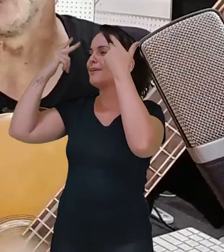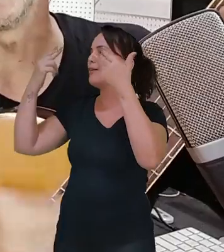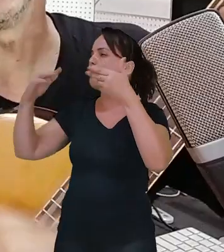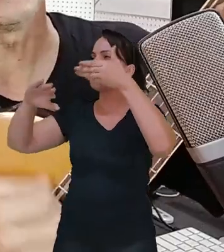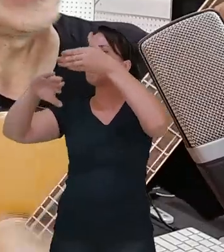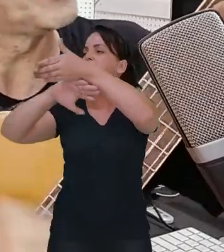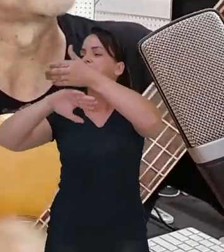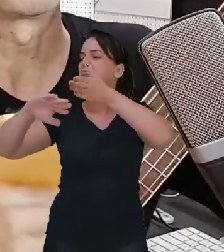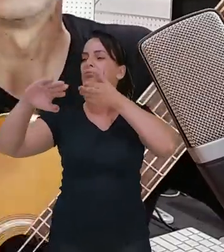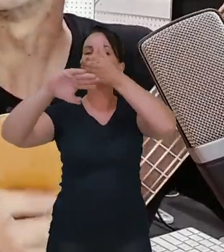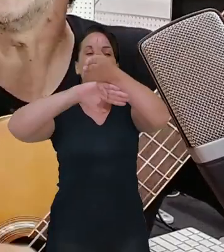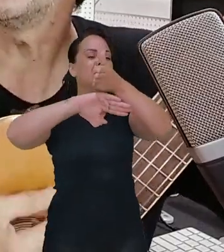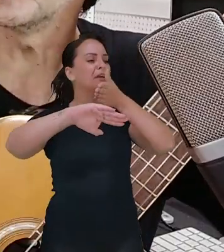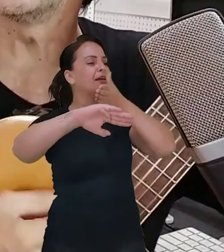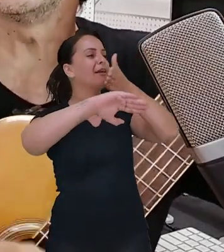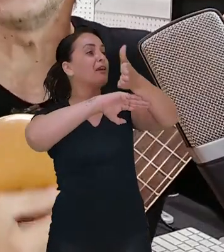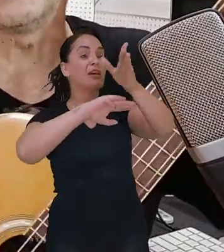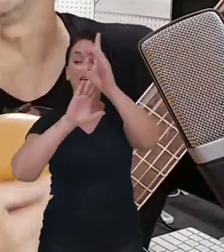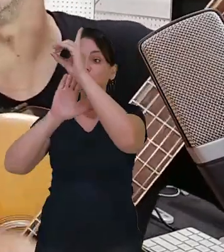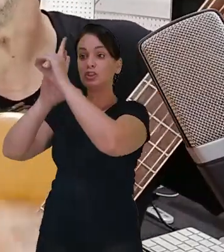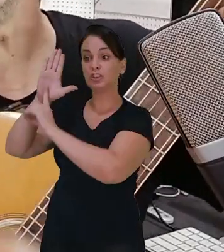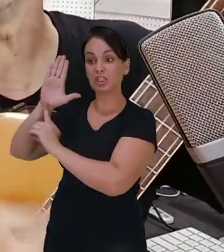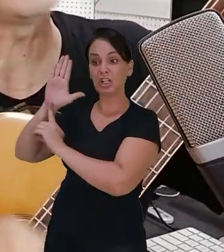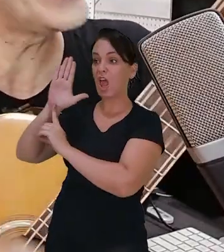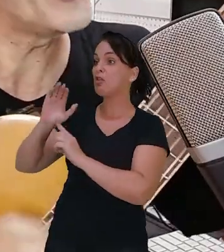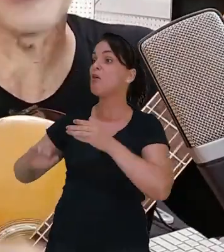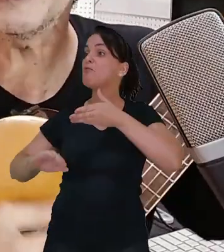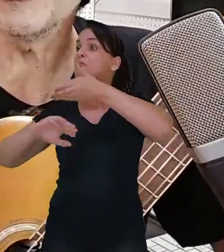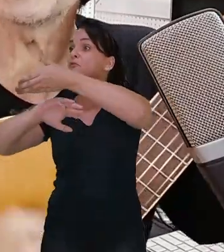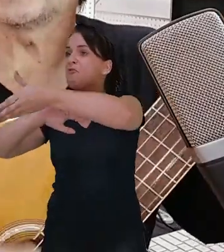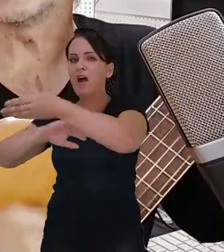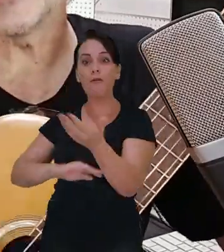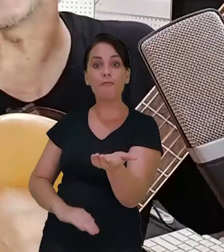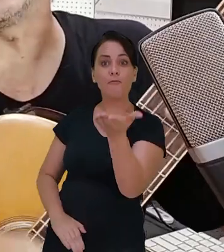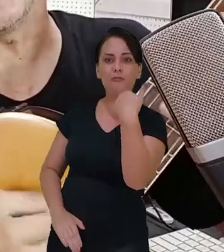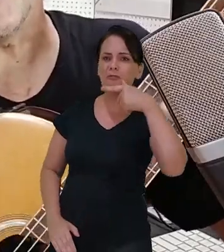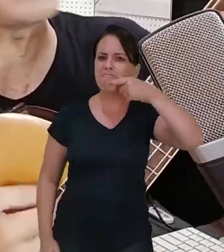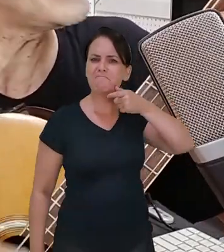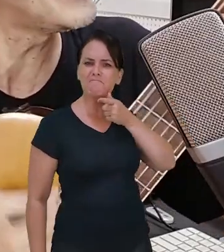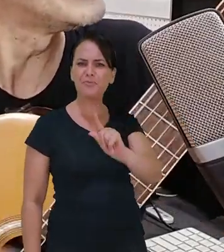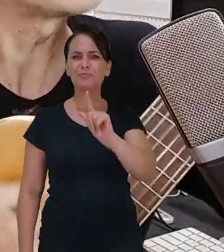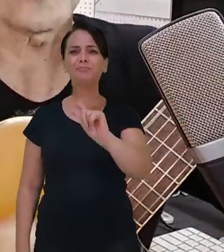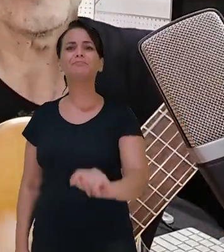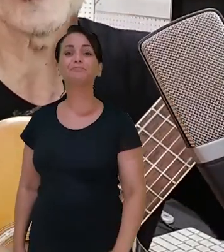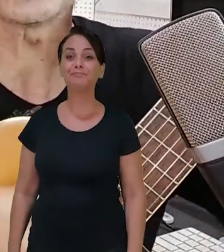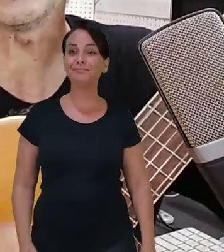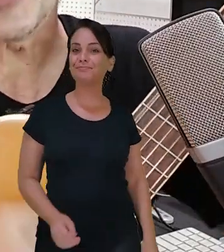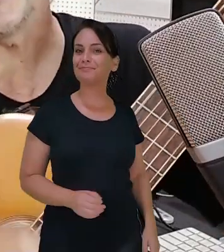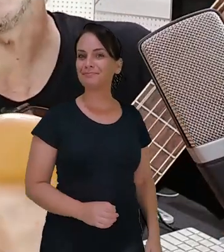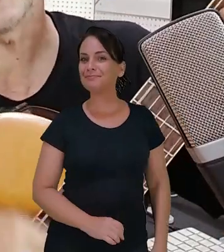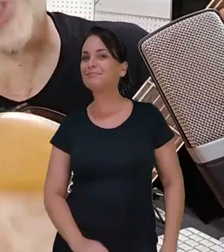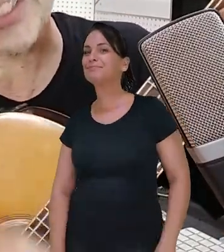todo lugar. Direitos de ir e vir, vamos conquistar.